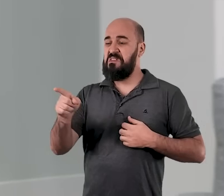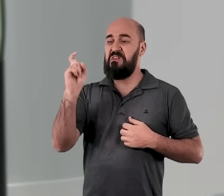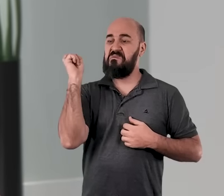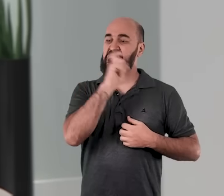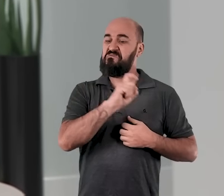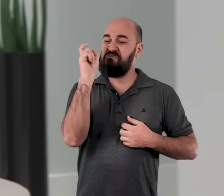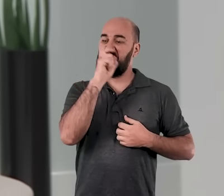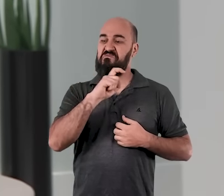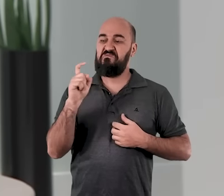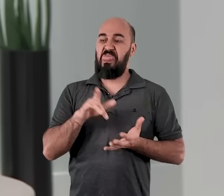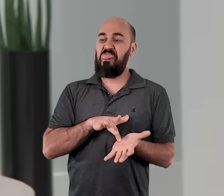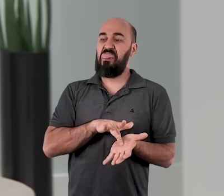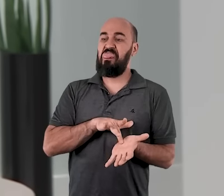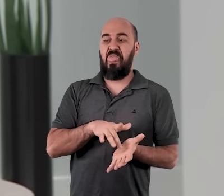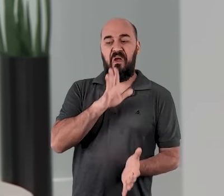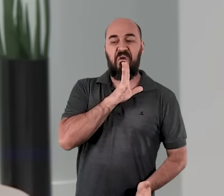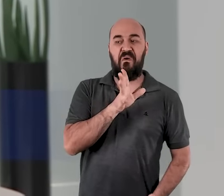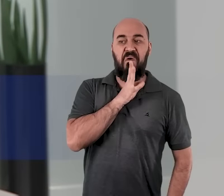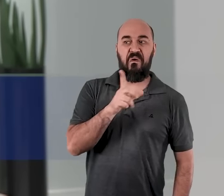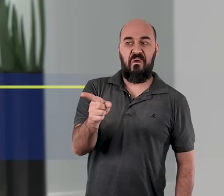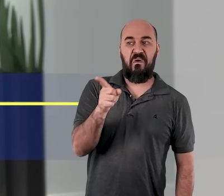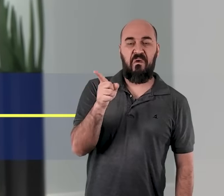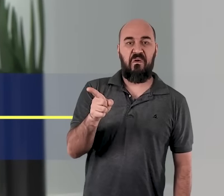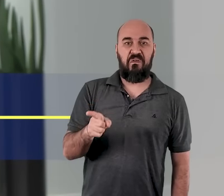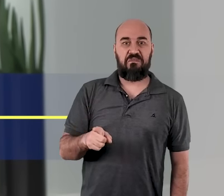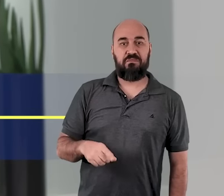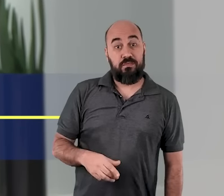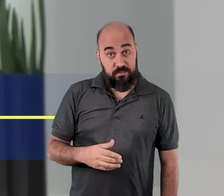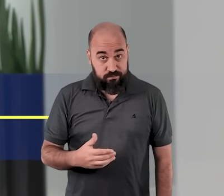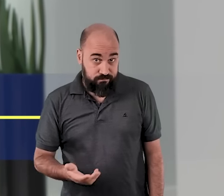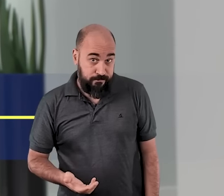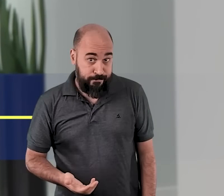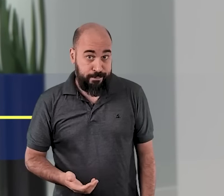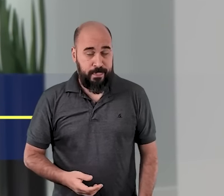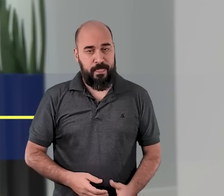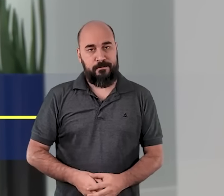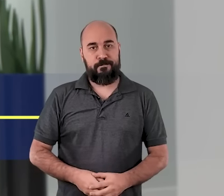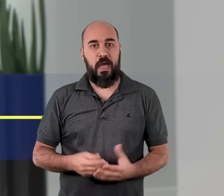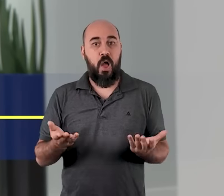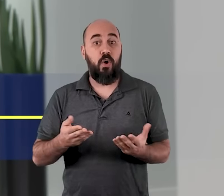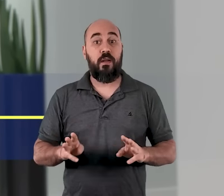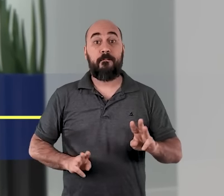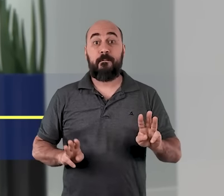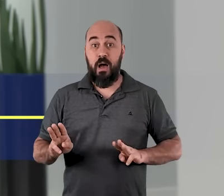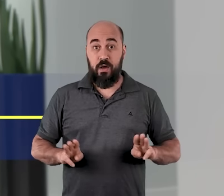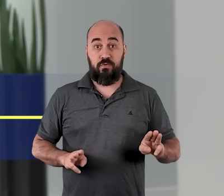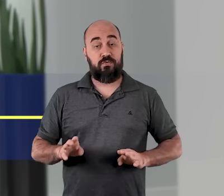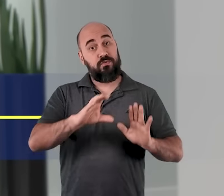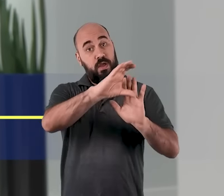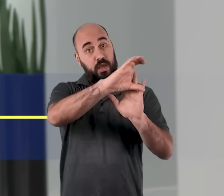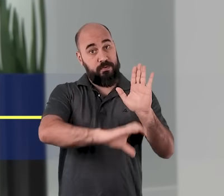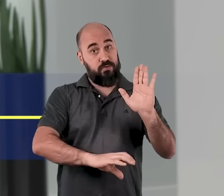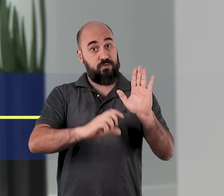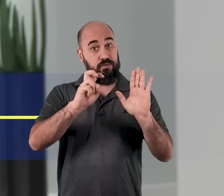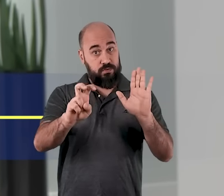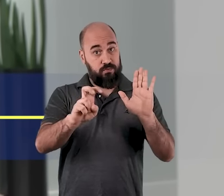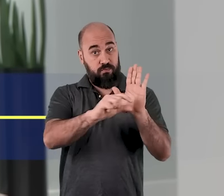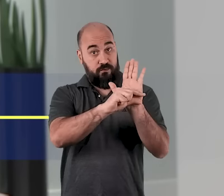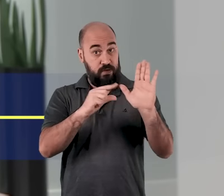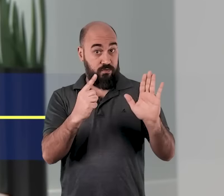Aqui, Evangelho escrito por Marcos, capítulo 5. Evangelho de Marcos, capítulo 5, nos